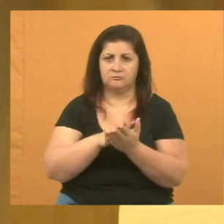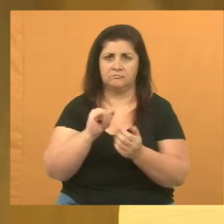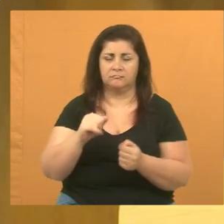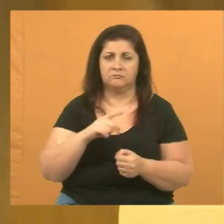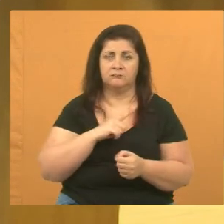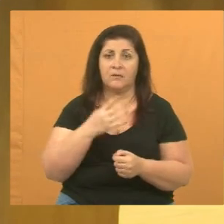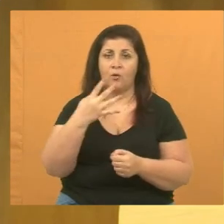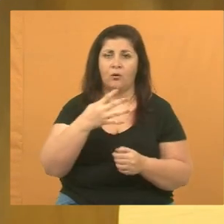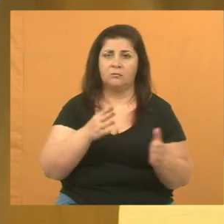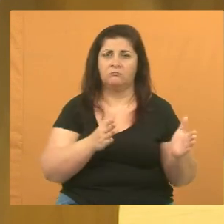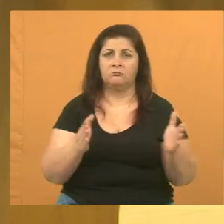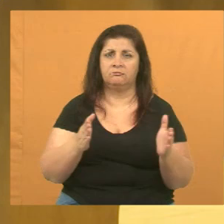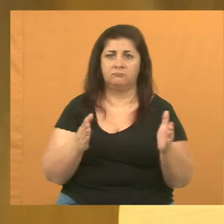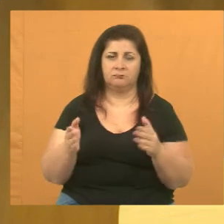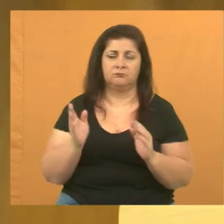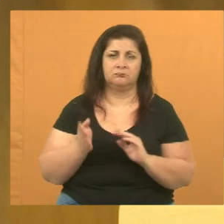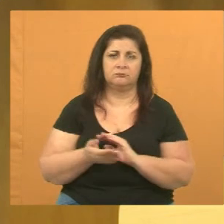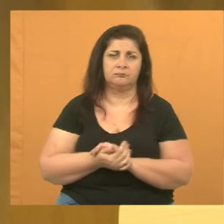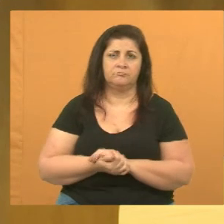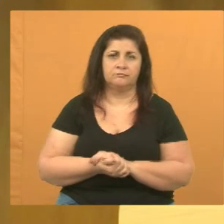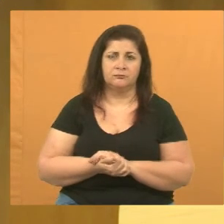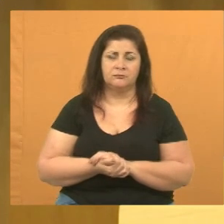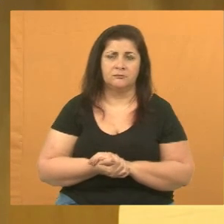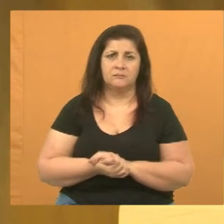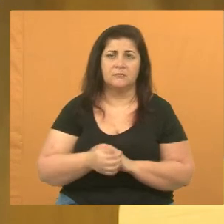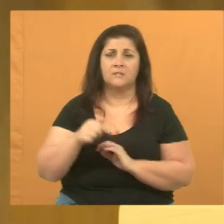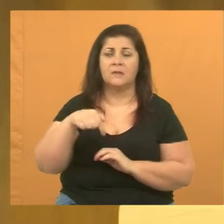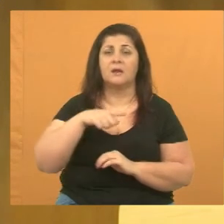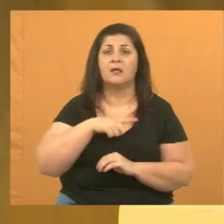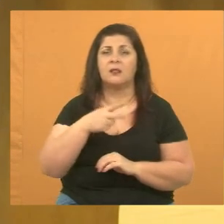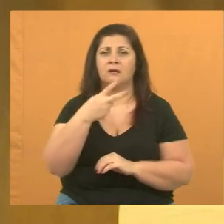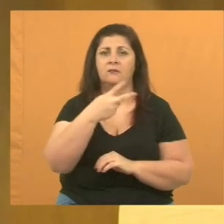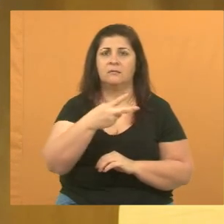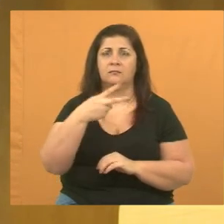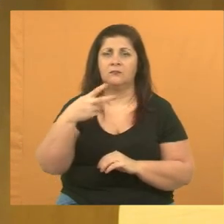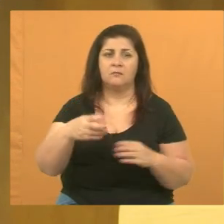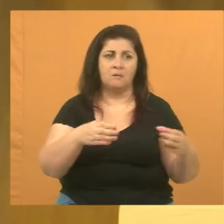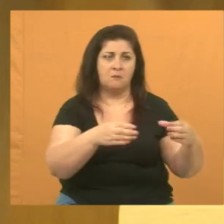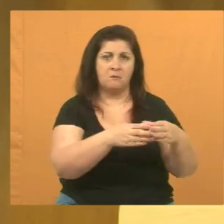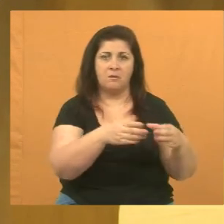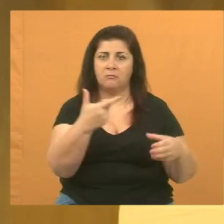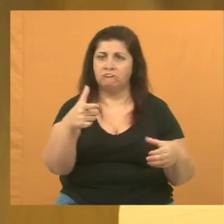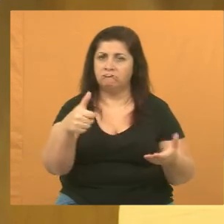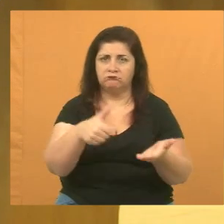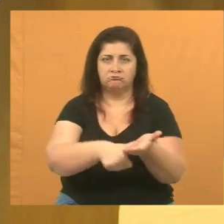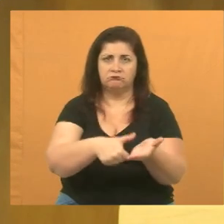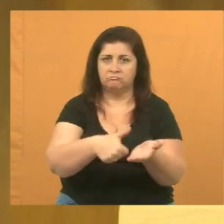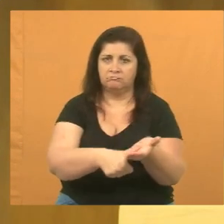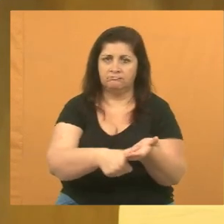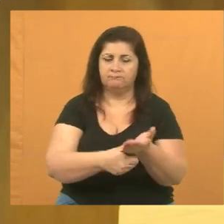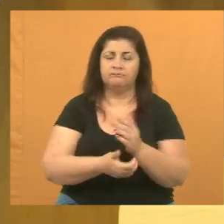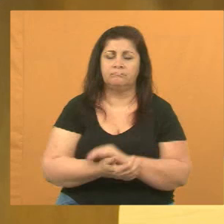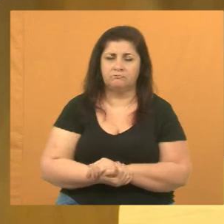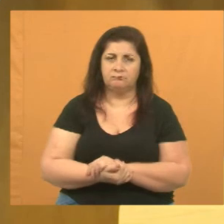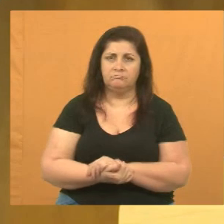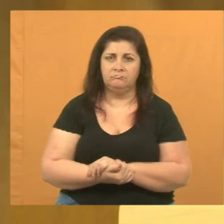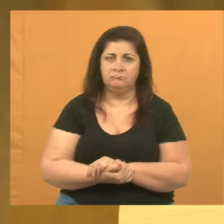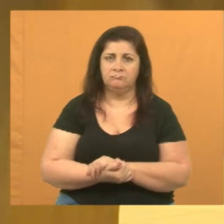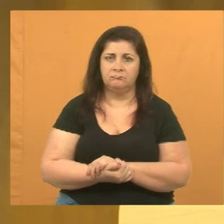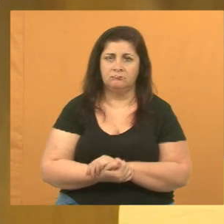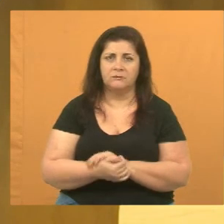mandatos aqui na Câmara, na cidade de Jacareí, existe 22 bairros sem regularização, que